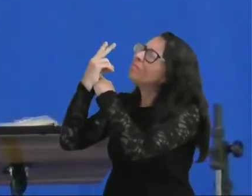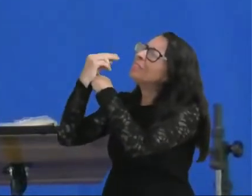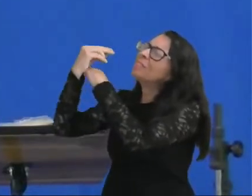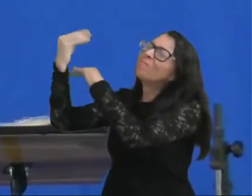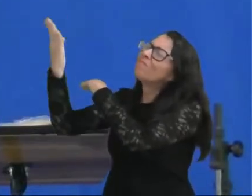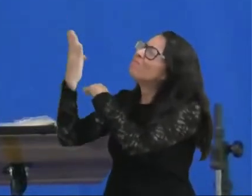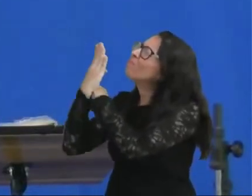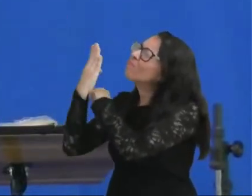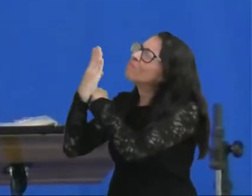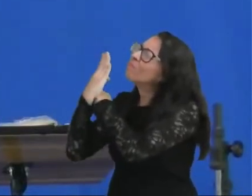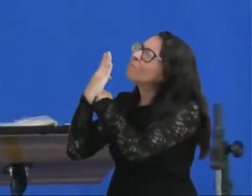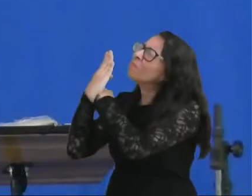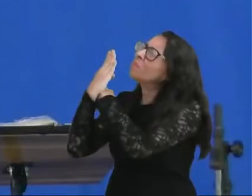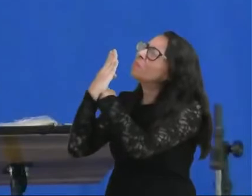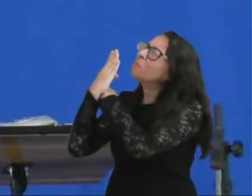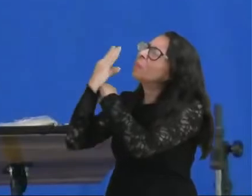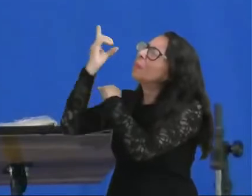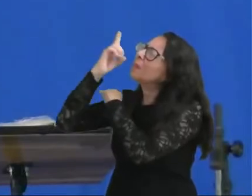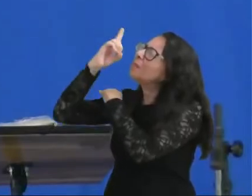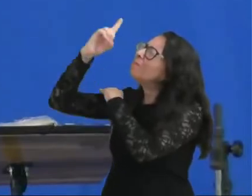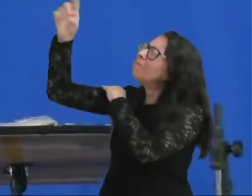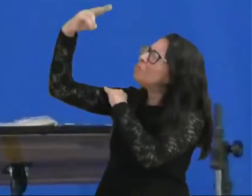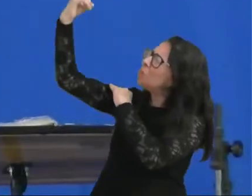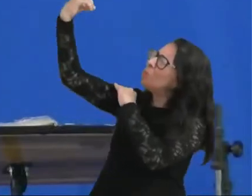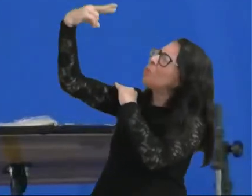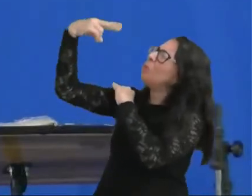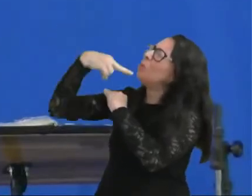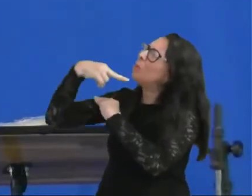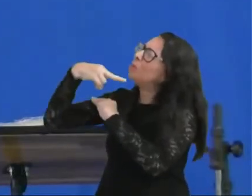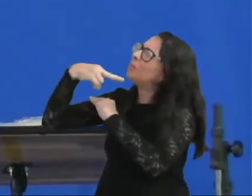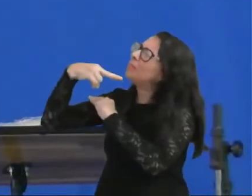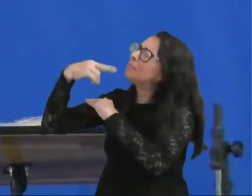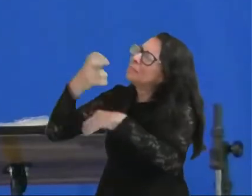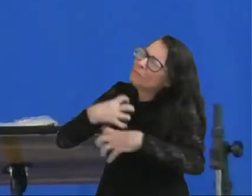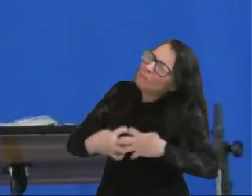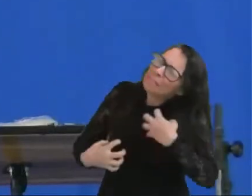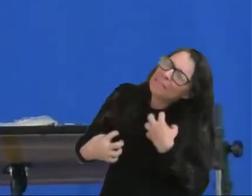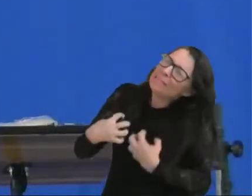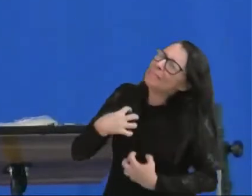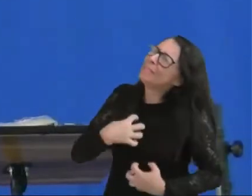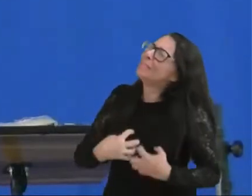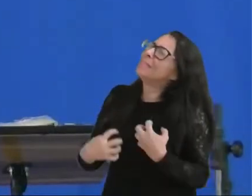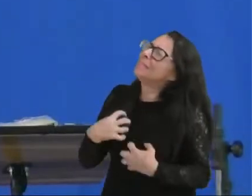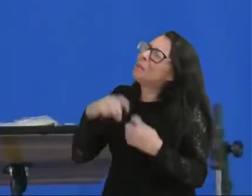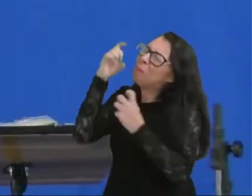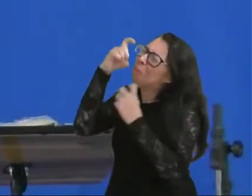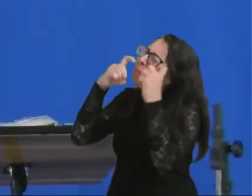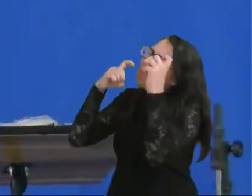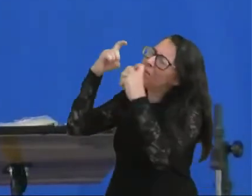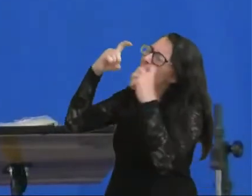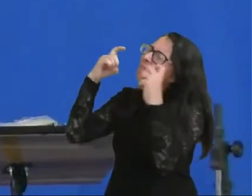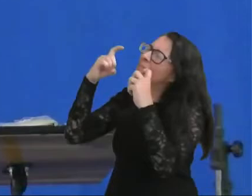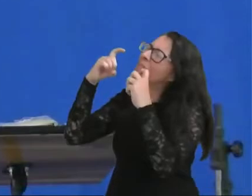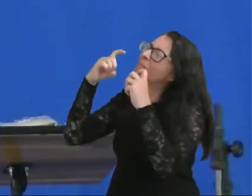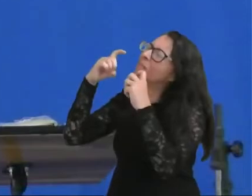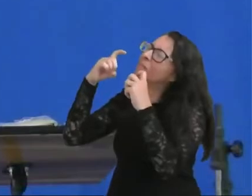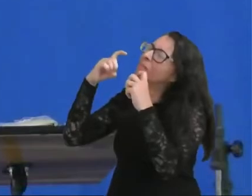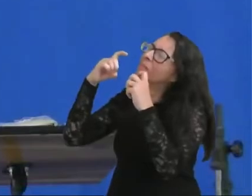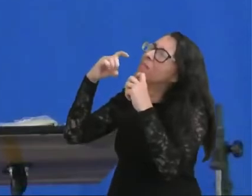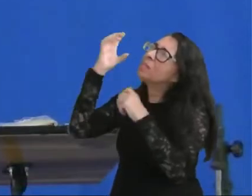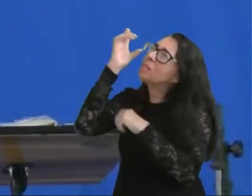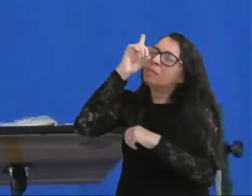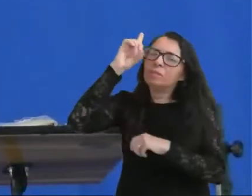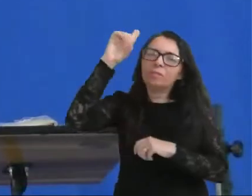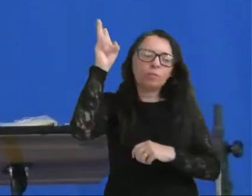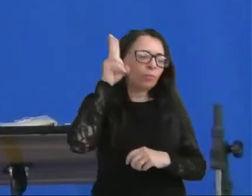igreja atual está perdendo a capacidade de sofrer pelo Evangelho. Você